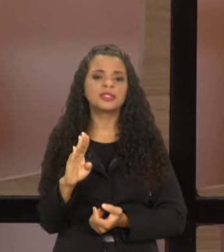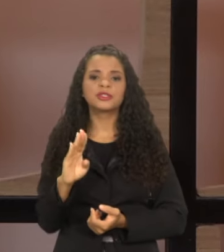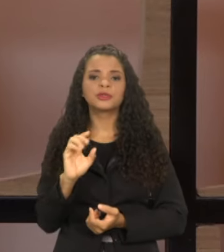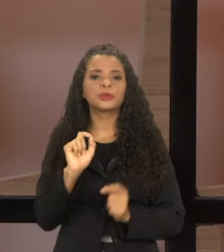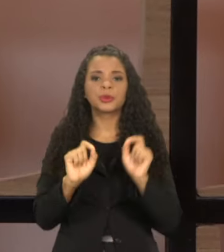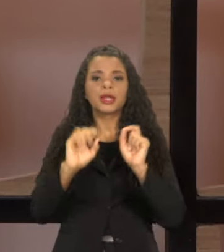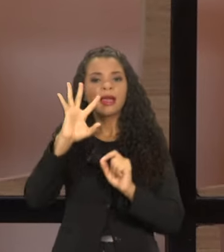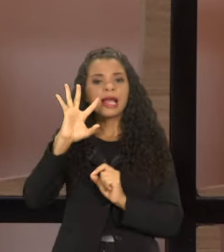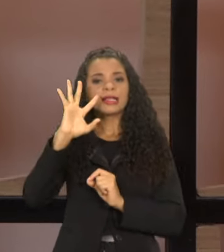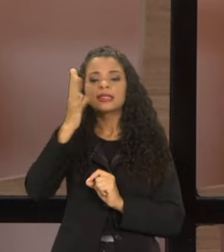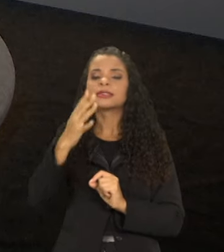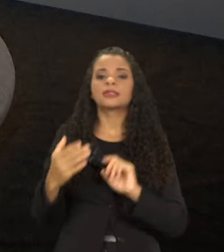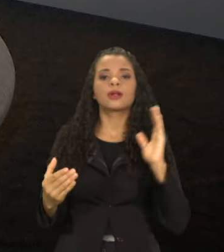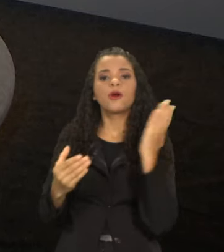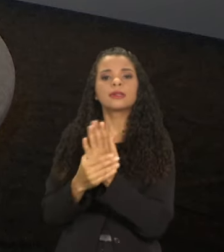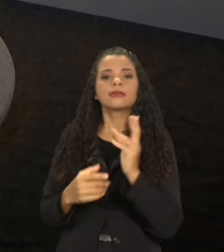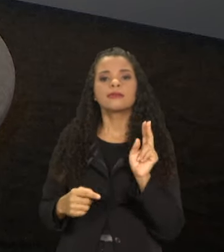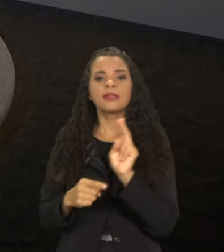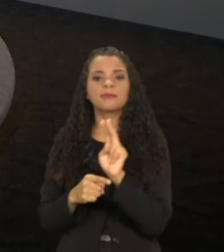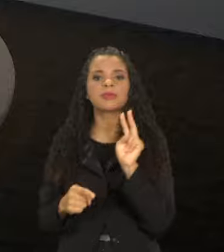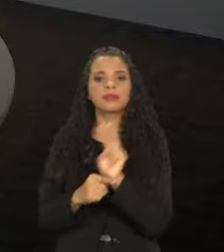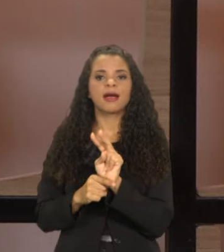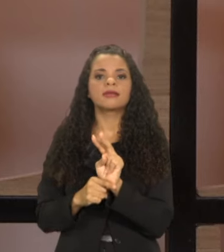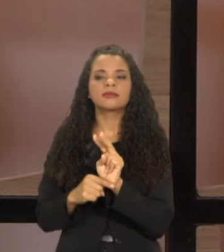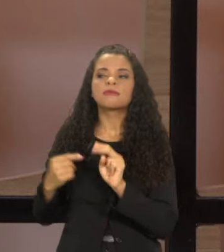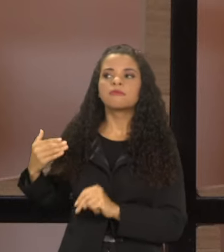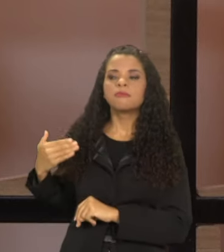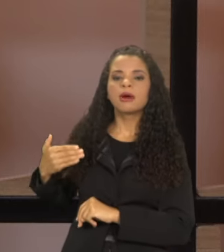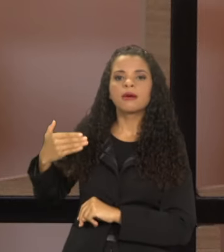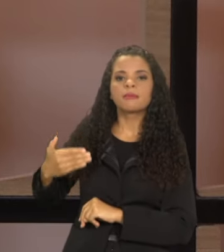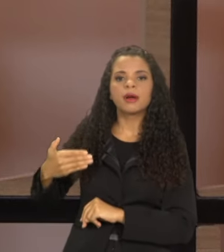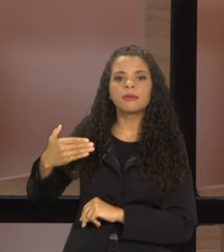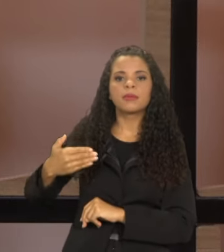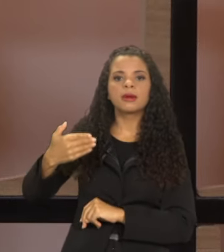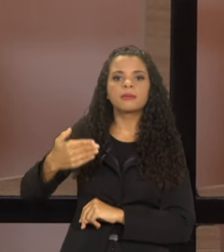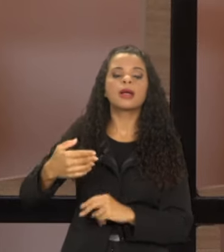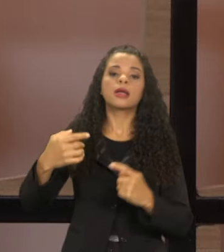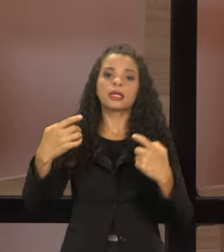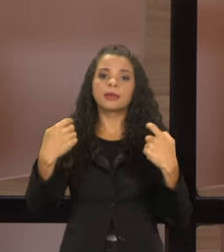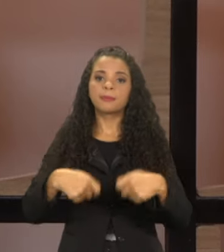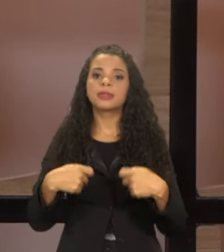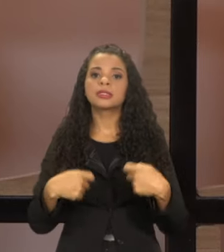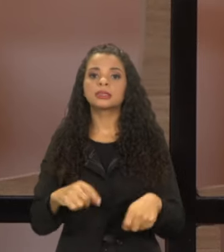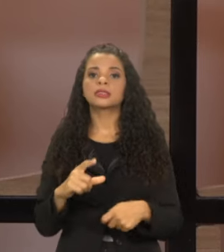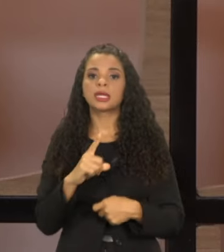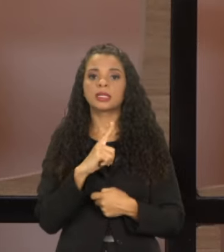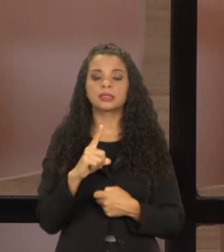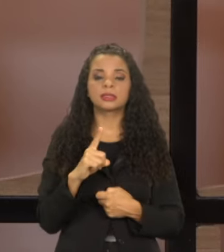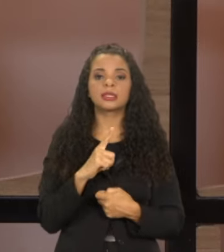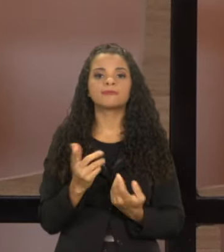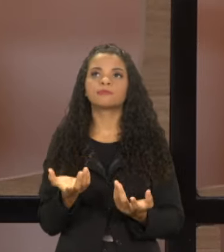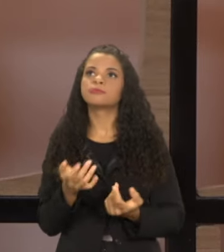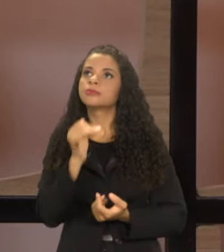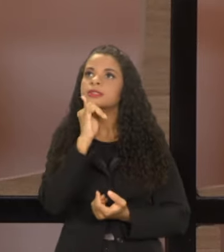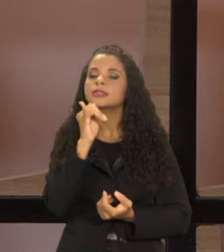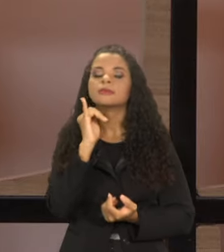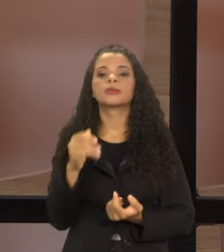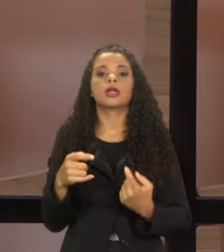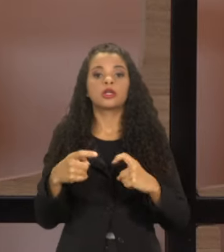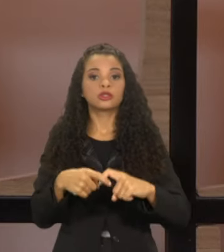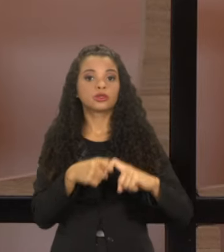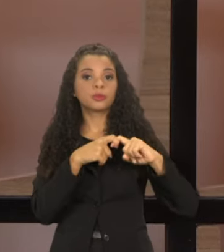já há algum tempo vem produzindo efeitos e que ela precisa ser referendada, veja, para suspender uma lei